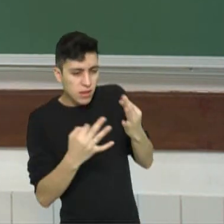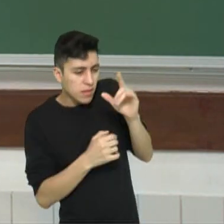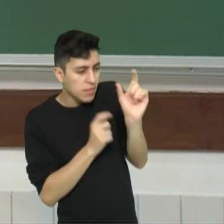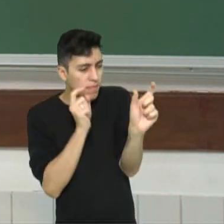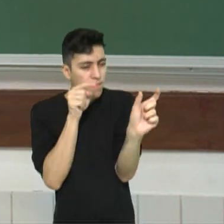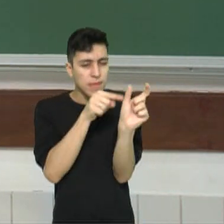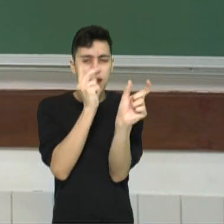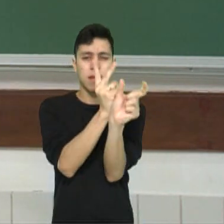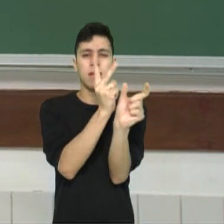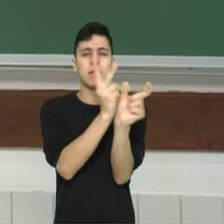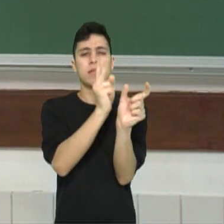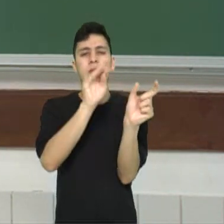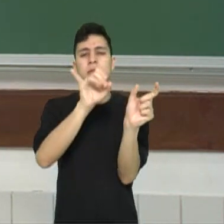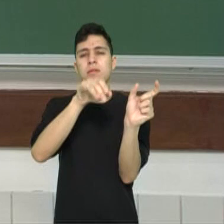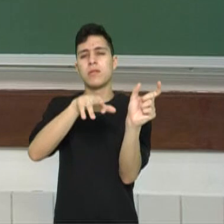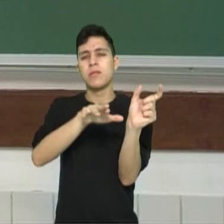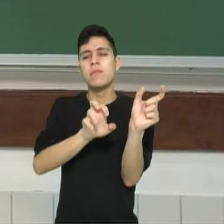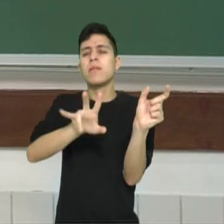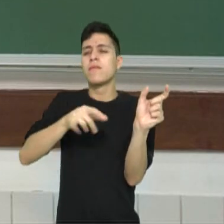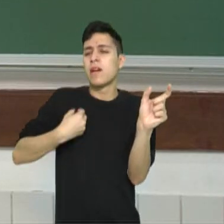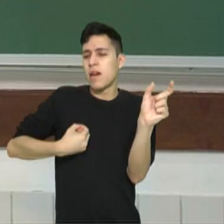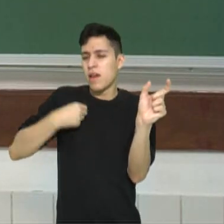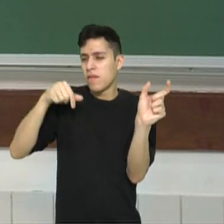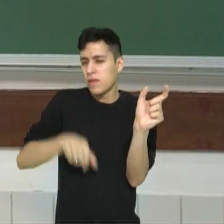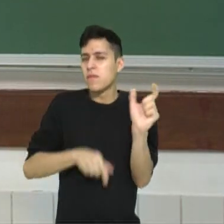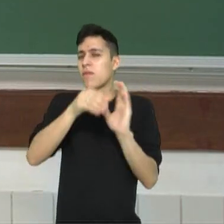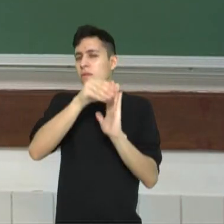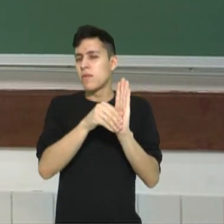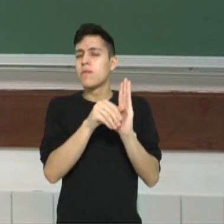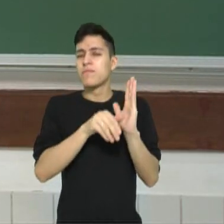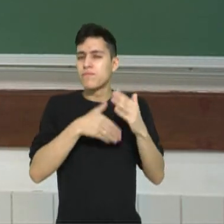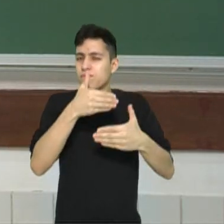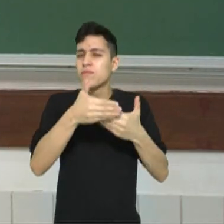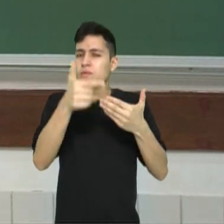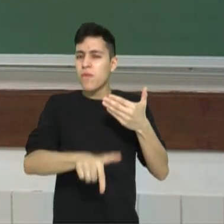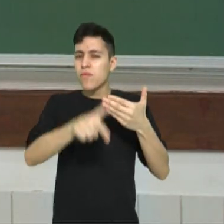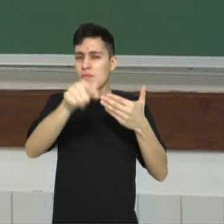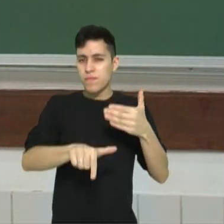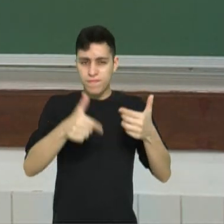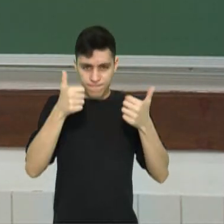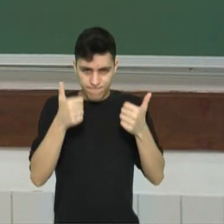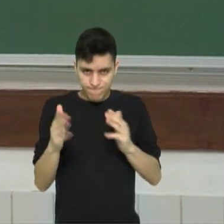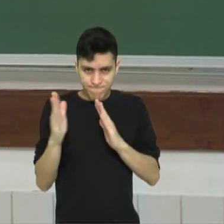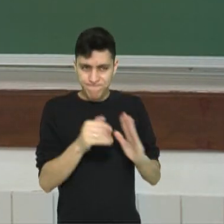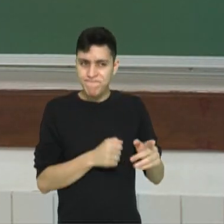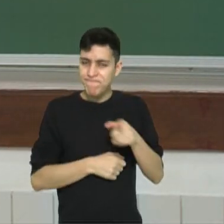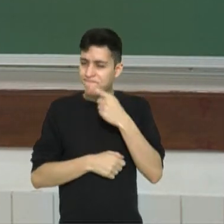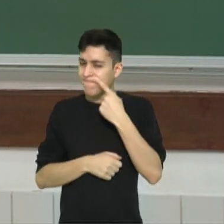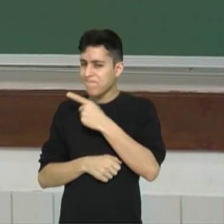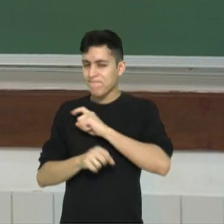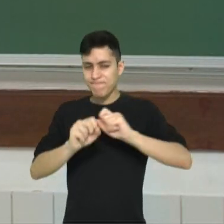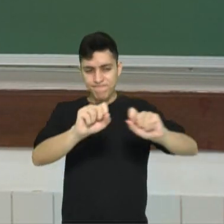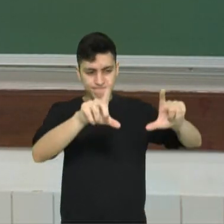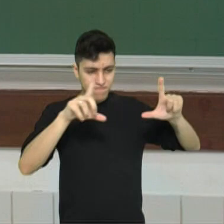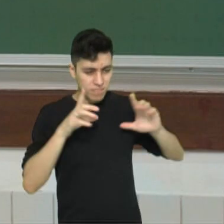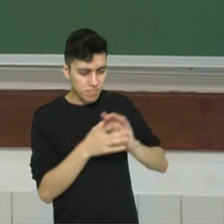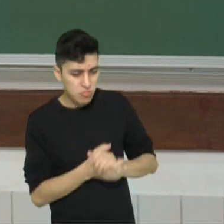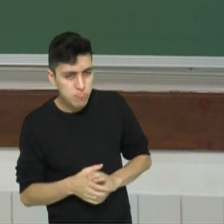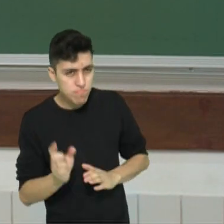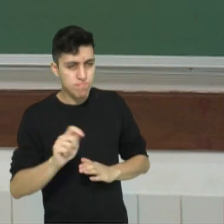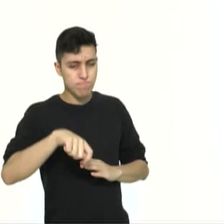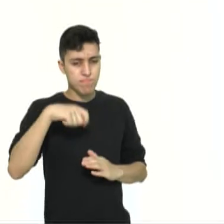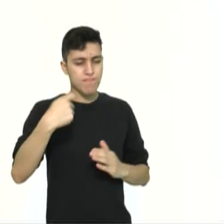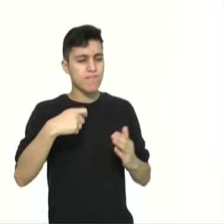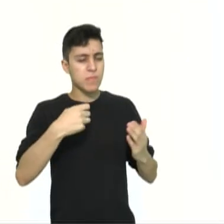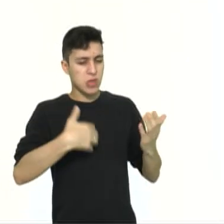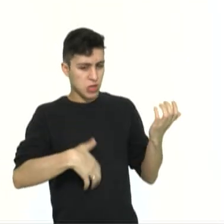vai aparecer naturalmente ao longo dessas aulas ali. Então vamos ali para a nossa próxima tela? Então temos aqui, ó, sobre os instrumentos